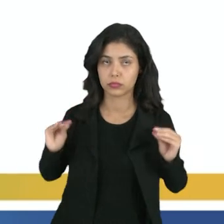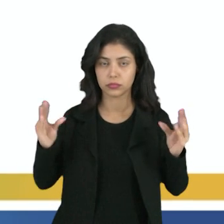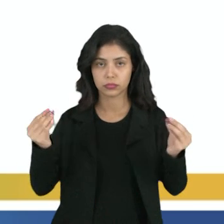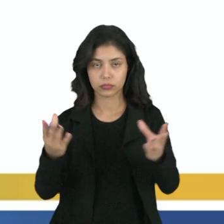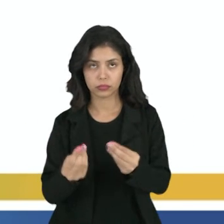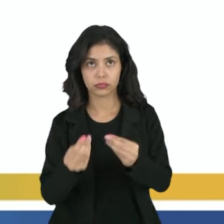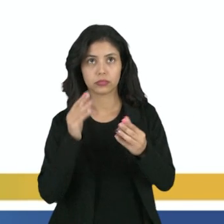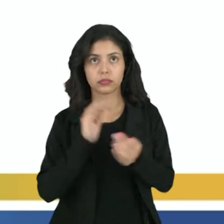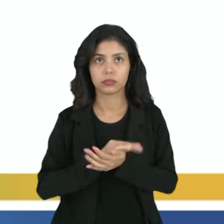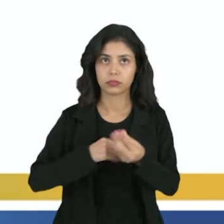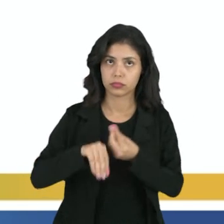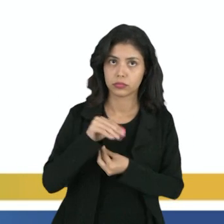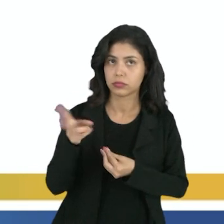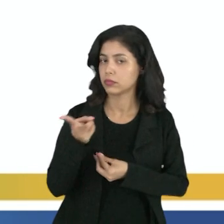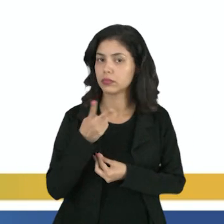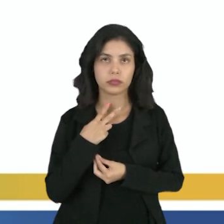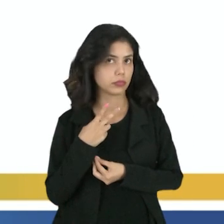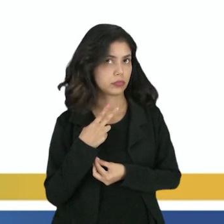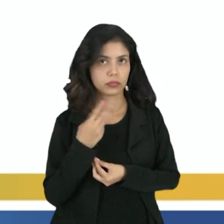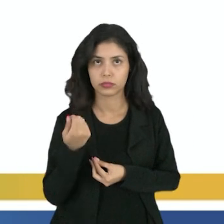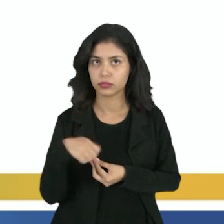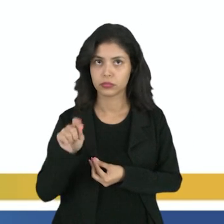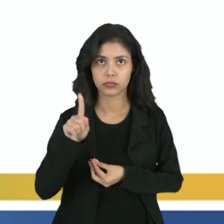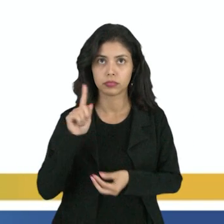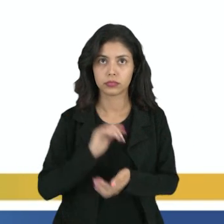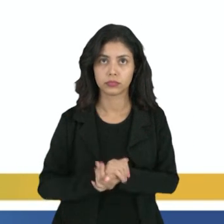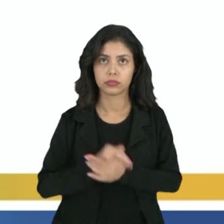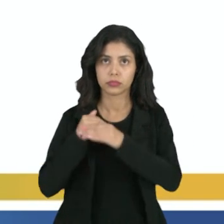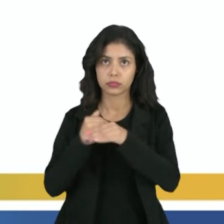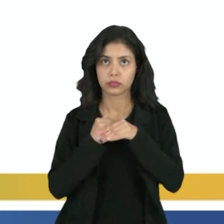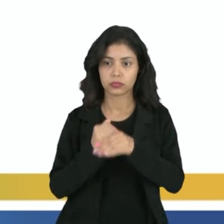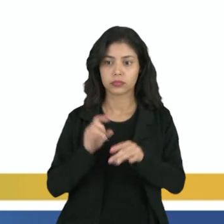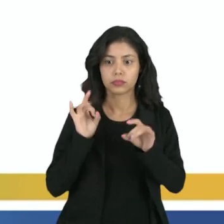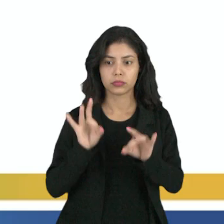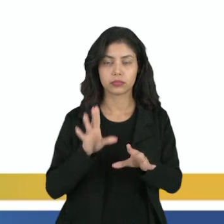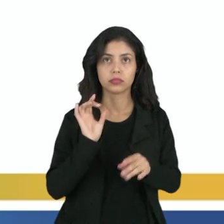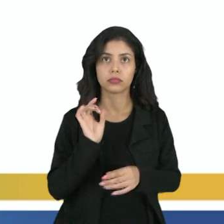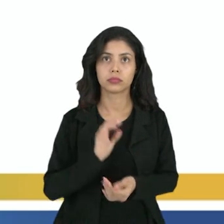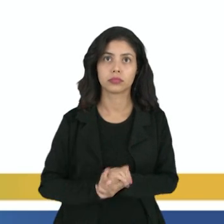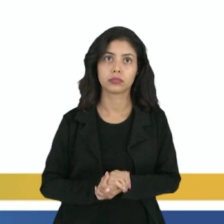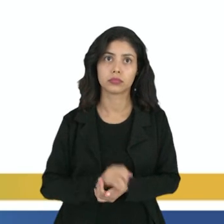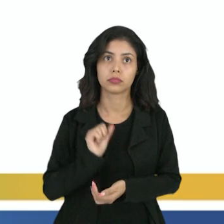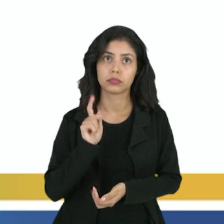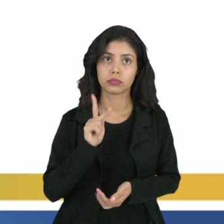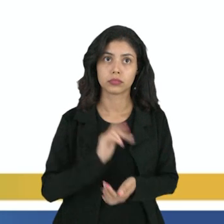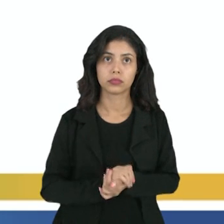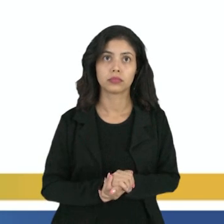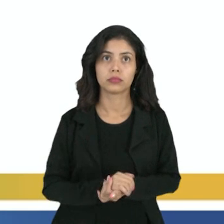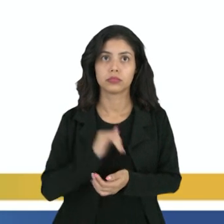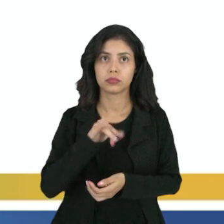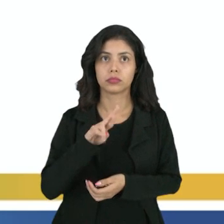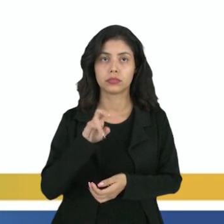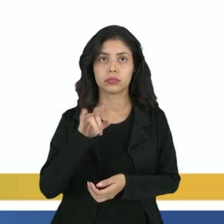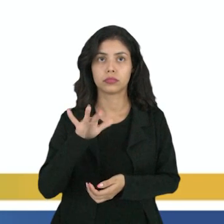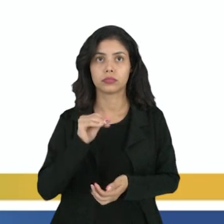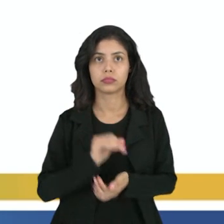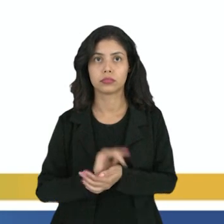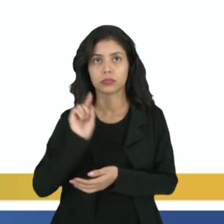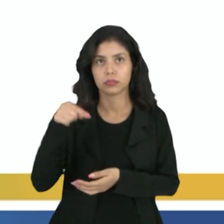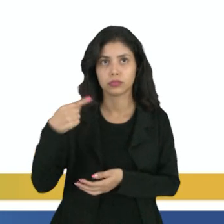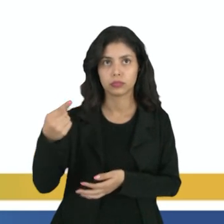de matéria das substâncias envolvidas não precisam ser iguais, basta que permaneça